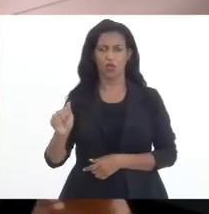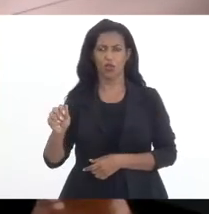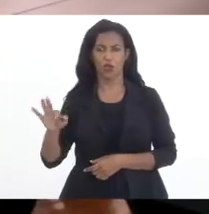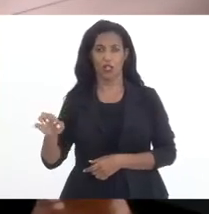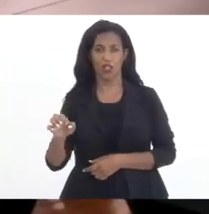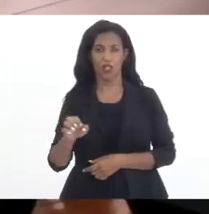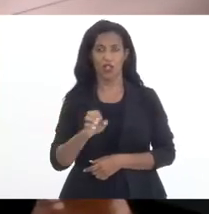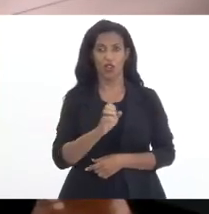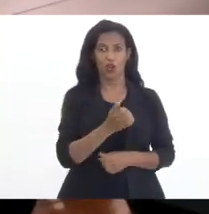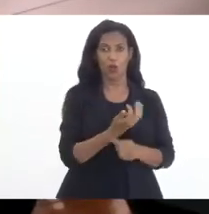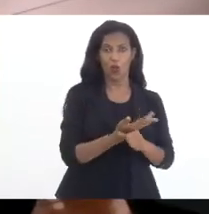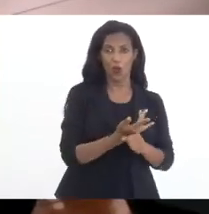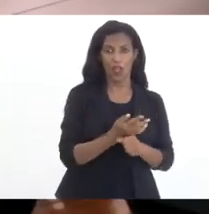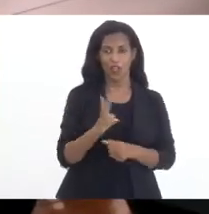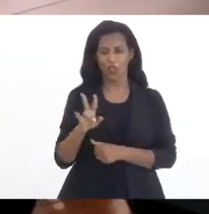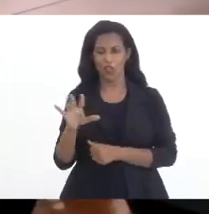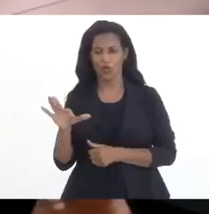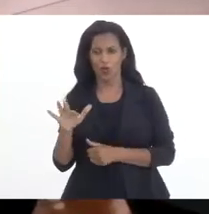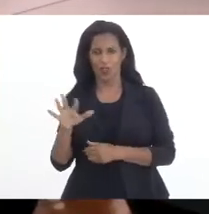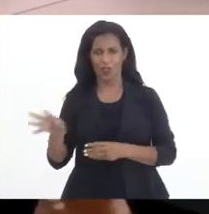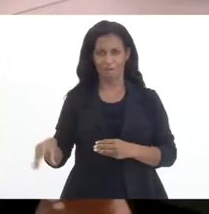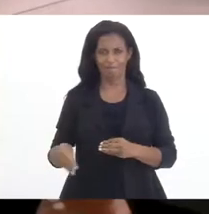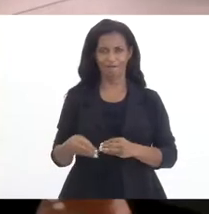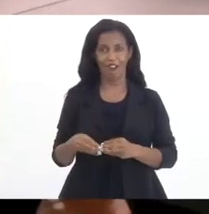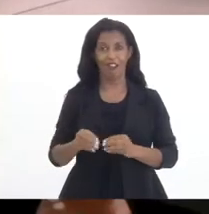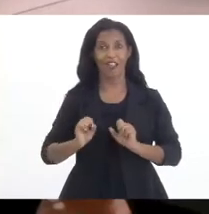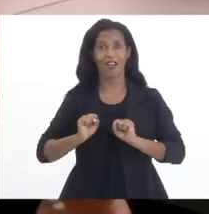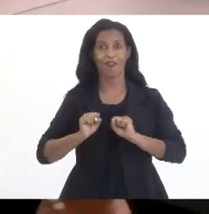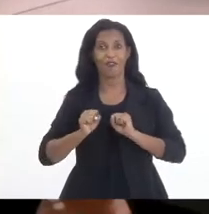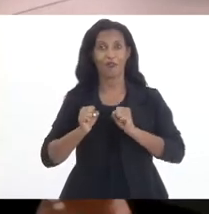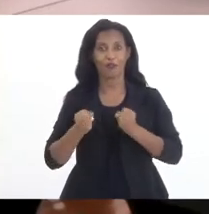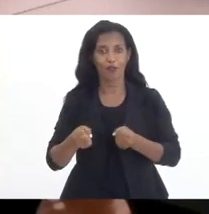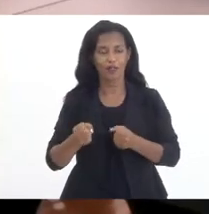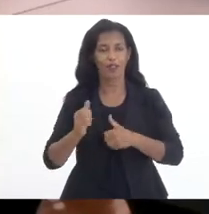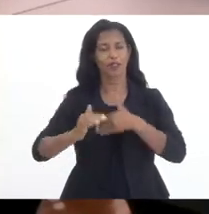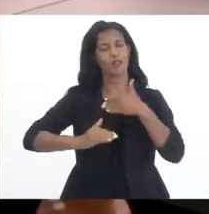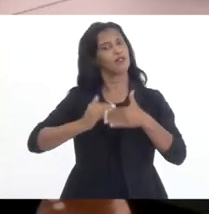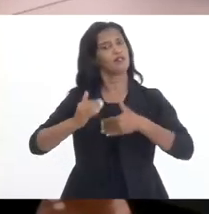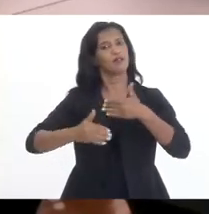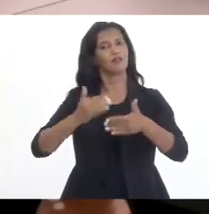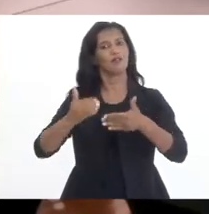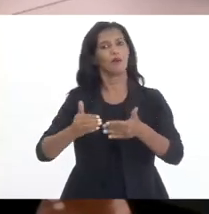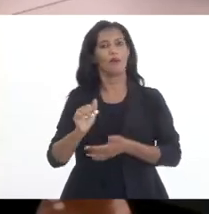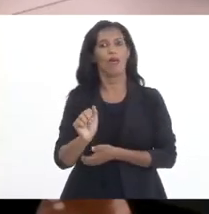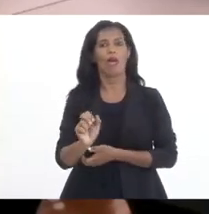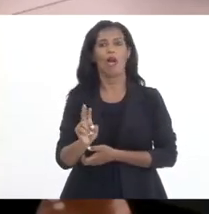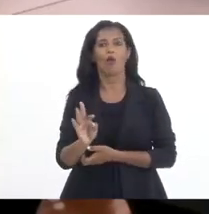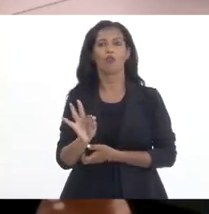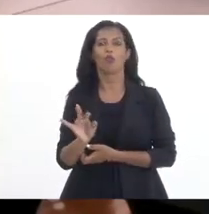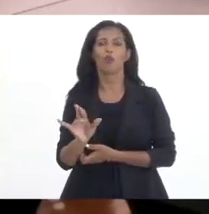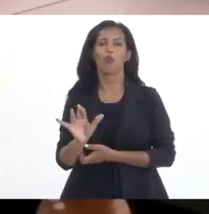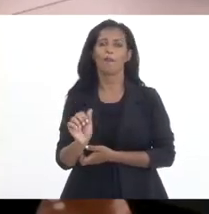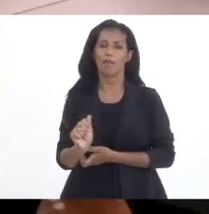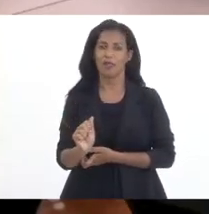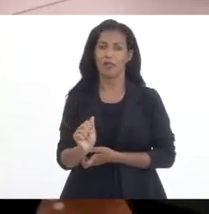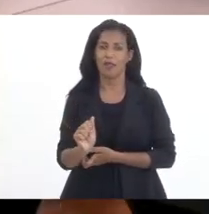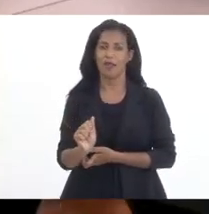o UESO na Zona Oeste é força, é desenvolvimento, é autonomia,